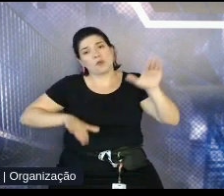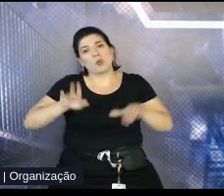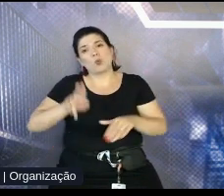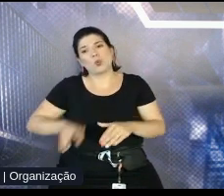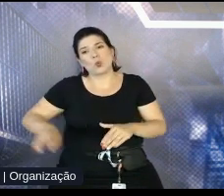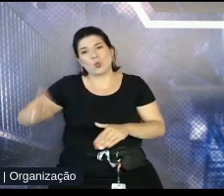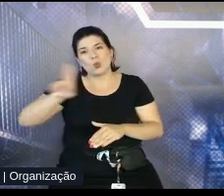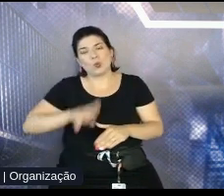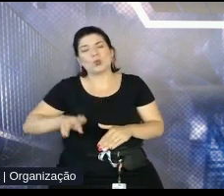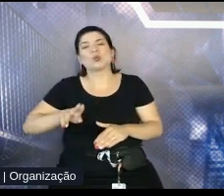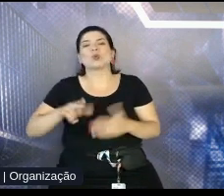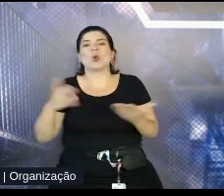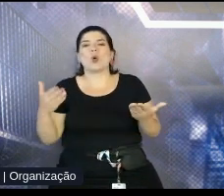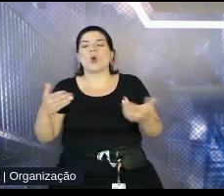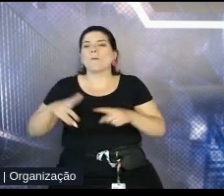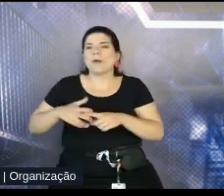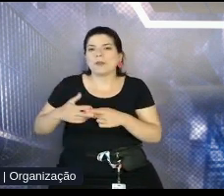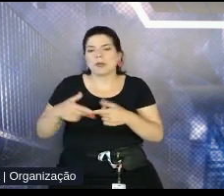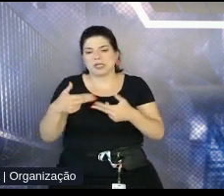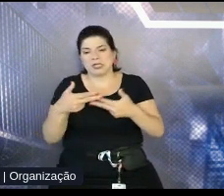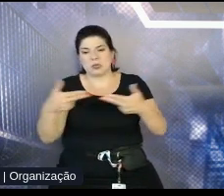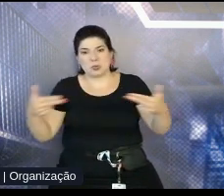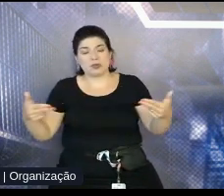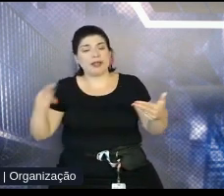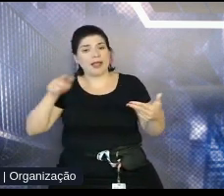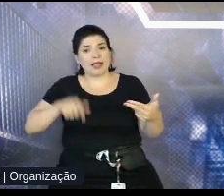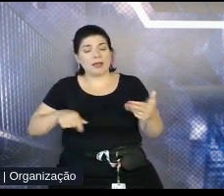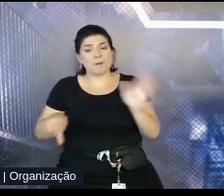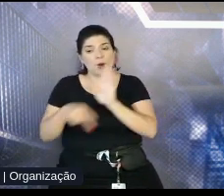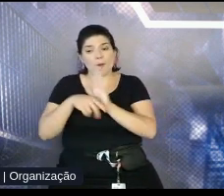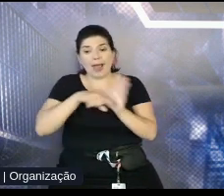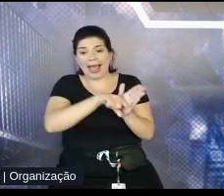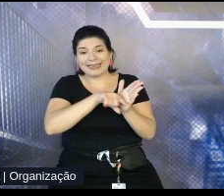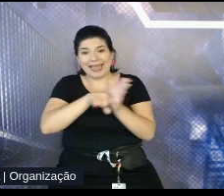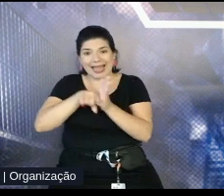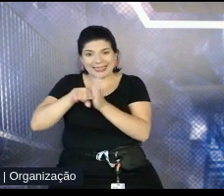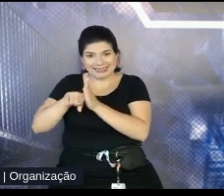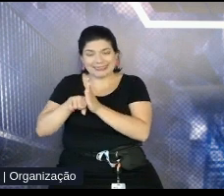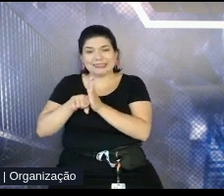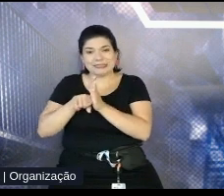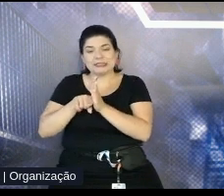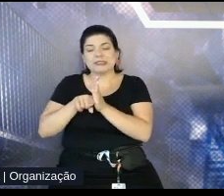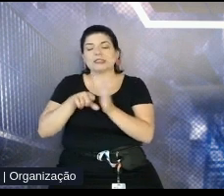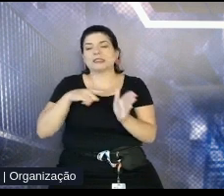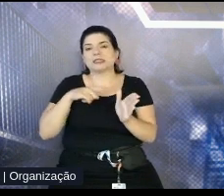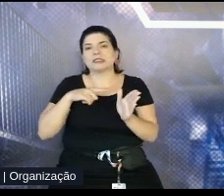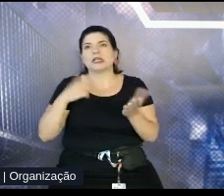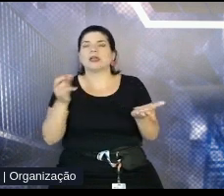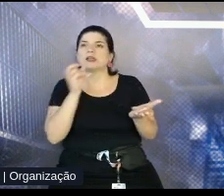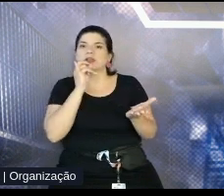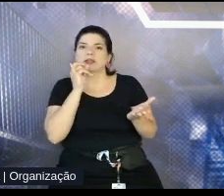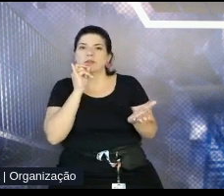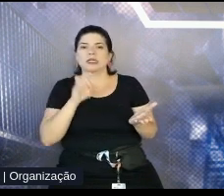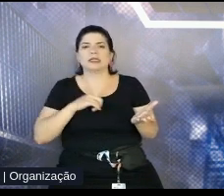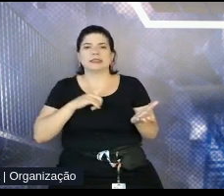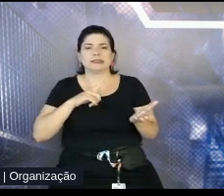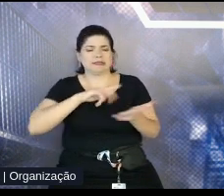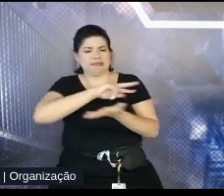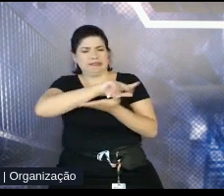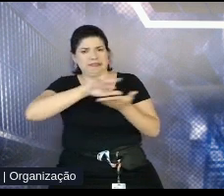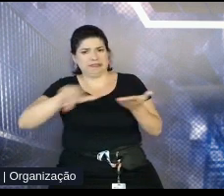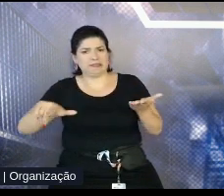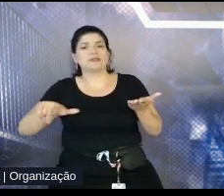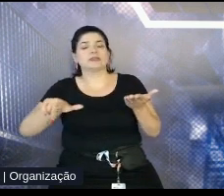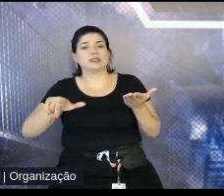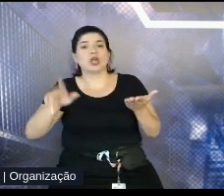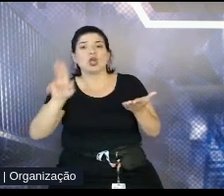ou linter de código, que são ferramentas de análise estática. Então, a gente tem Checkstyle, a gente tem SonarQube, a gente